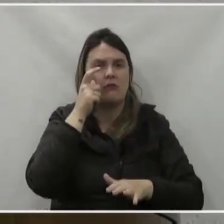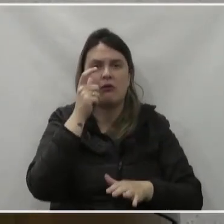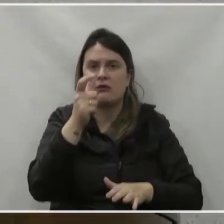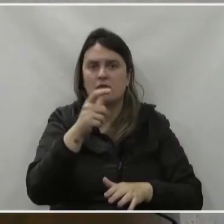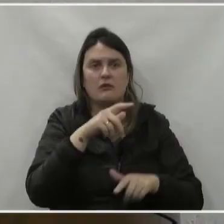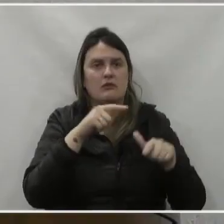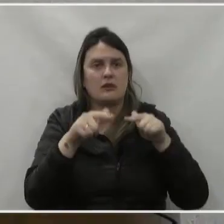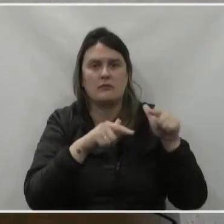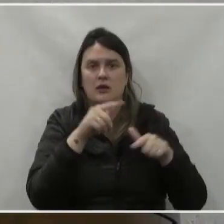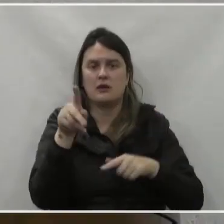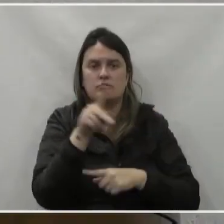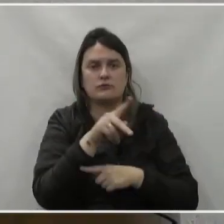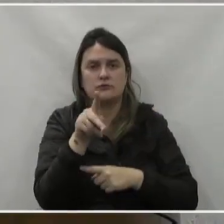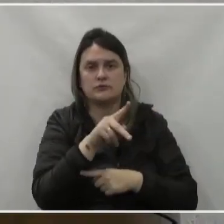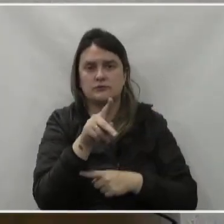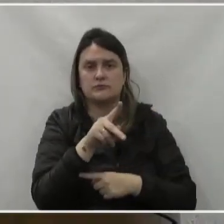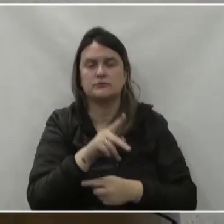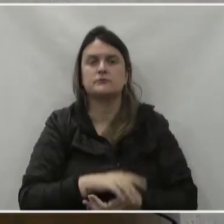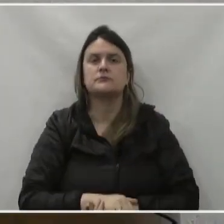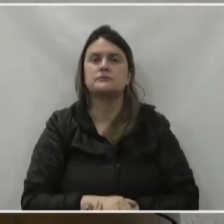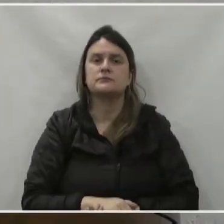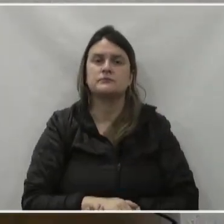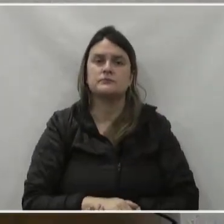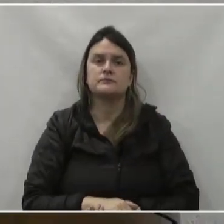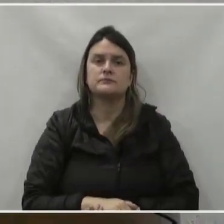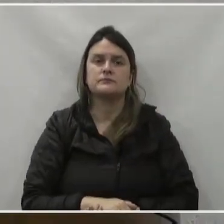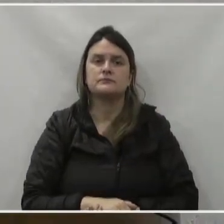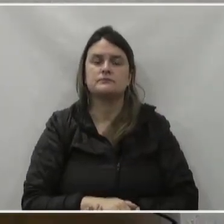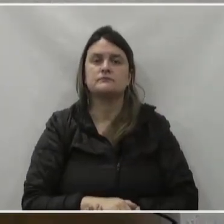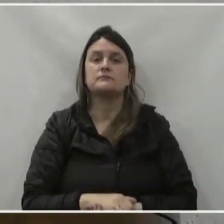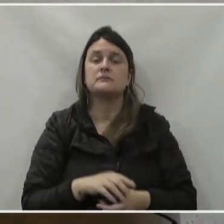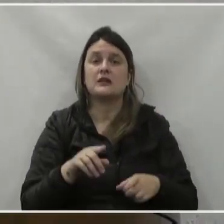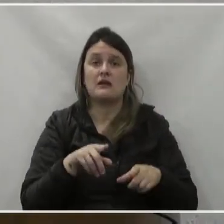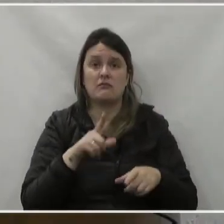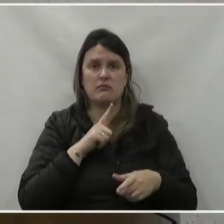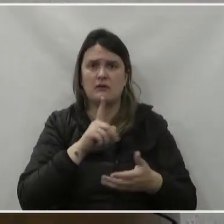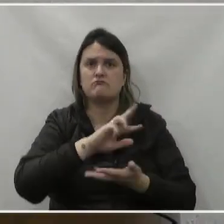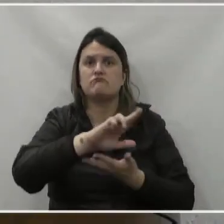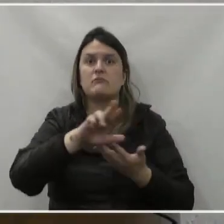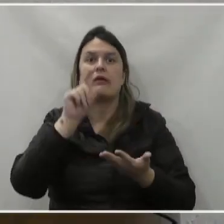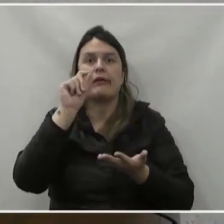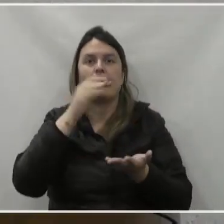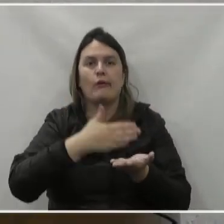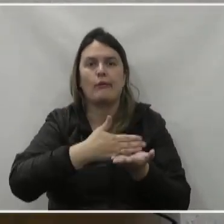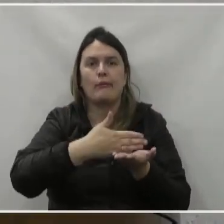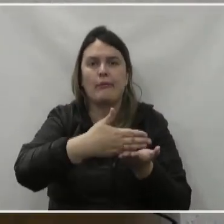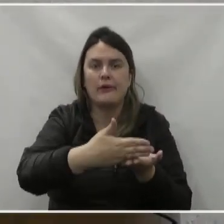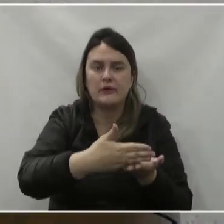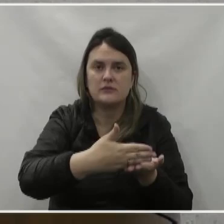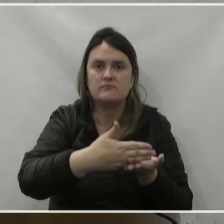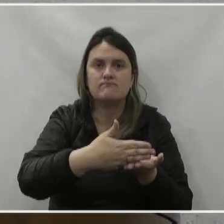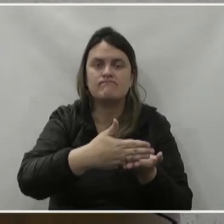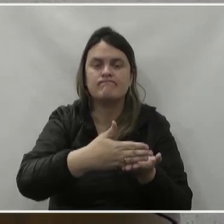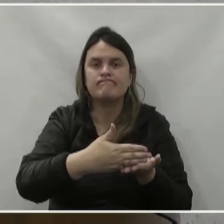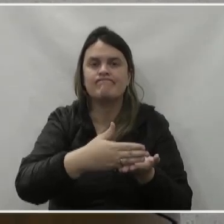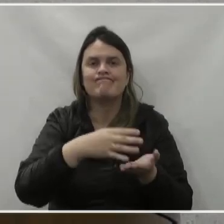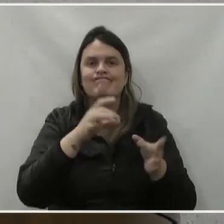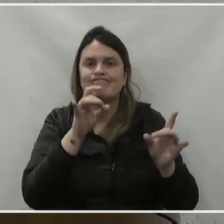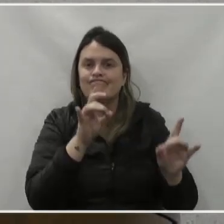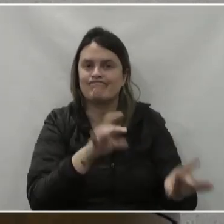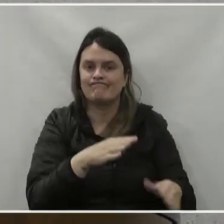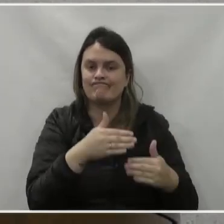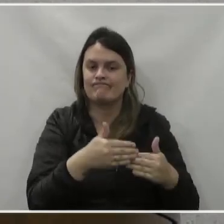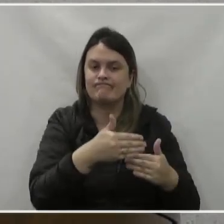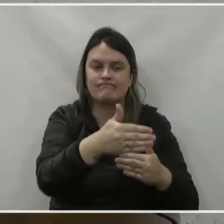interessam em ingressar na carreira docente, e vários dos que iniciam na carreira docente desistem